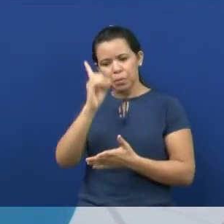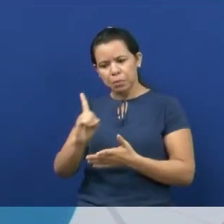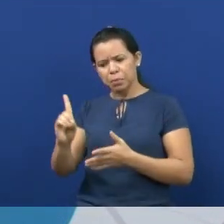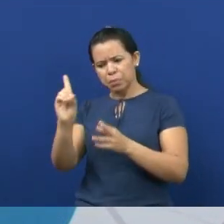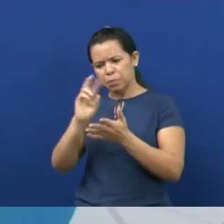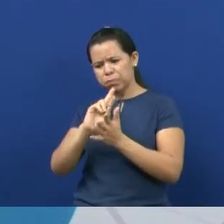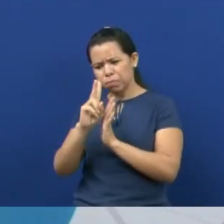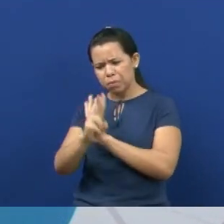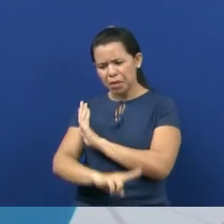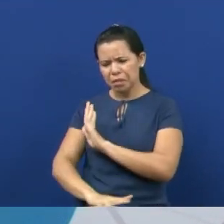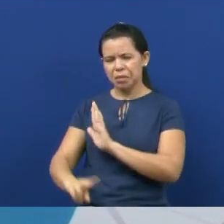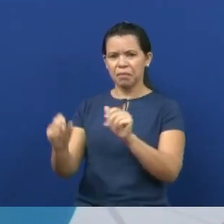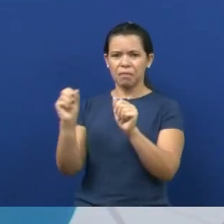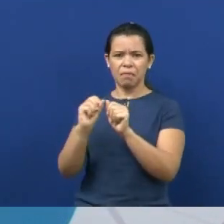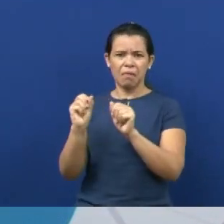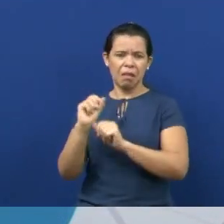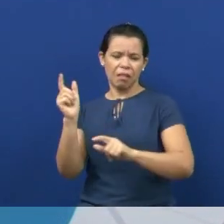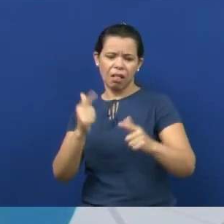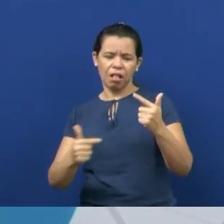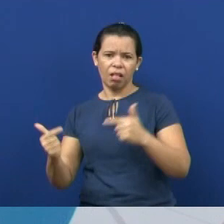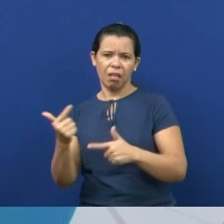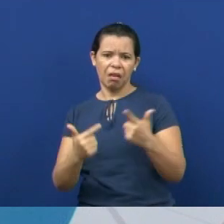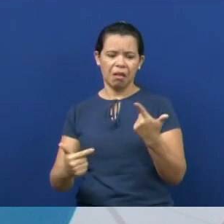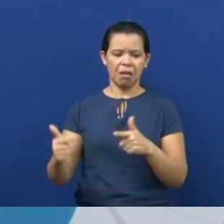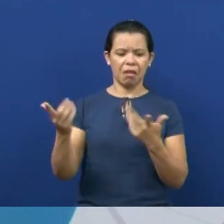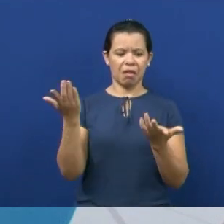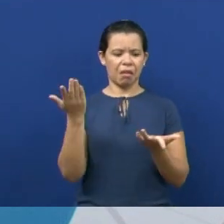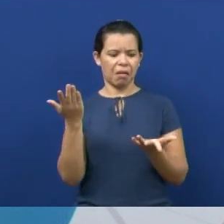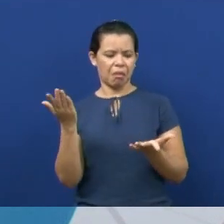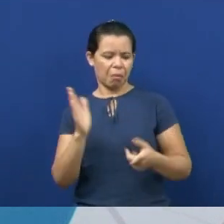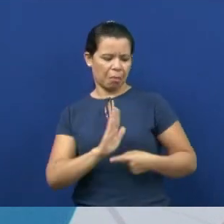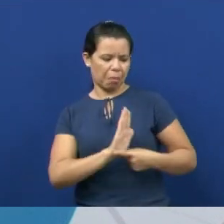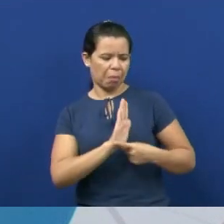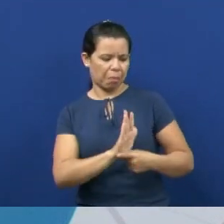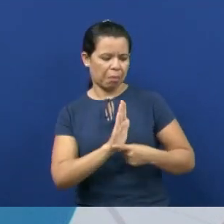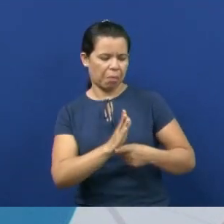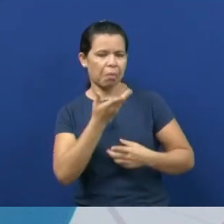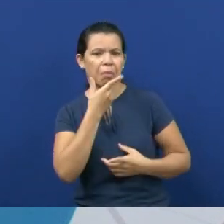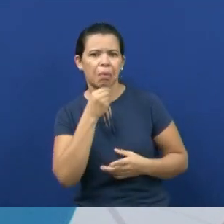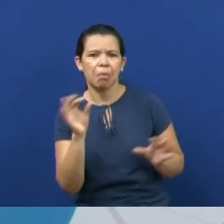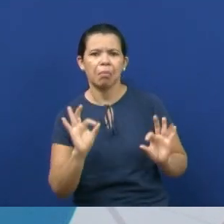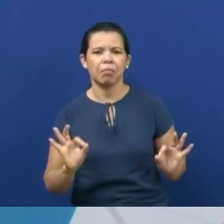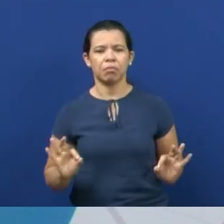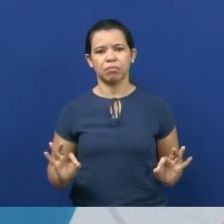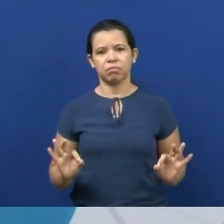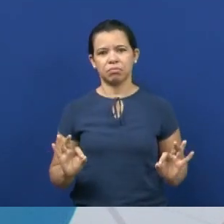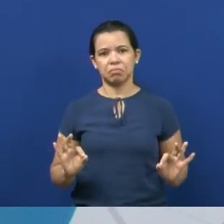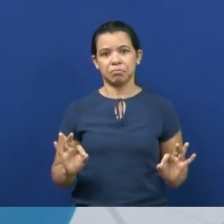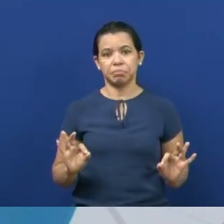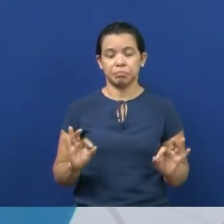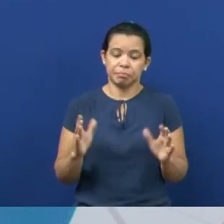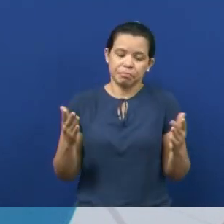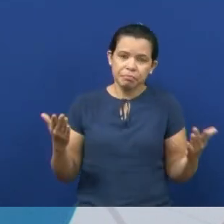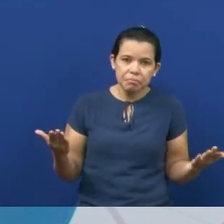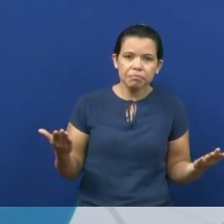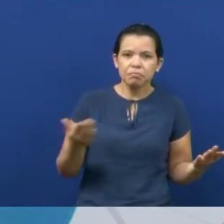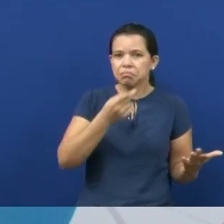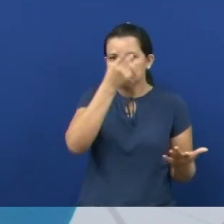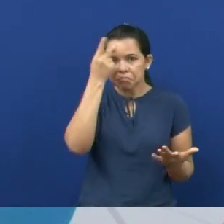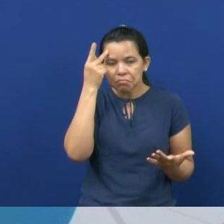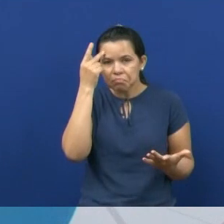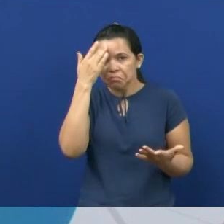os homens, e aí ele não acredita. E é porque ele não acredita que ele vai ser taxado, ele vai